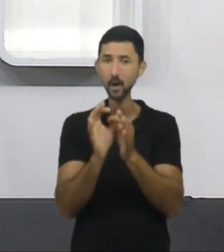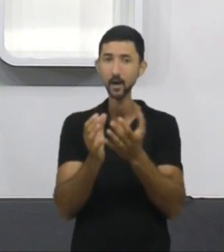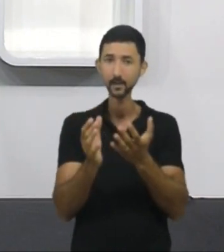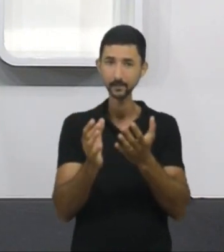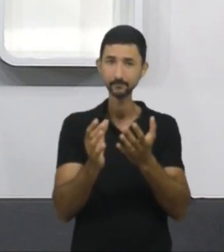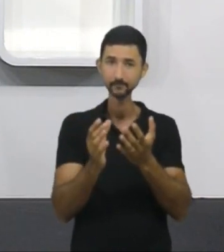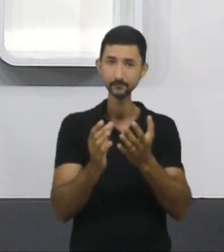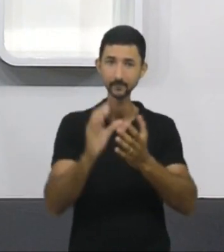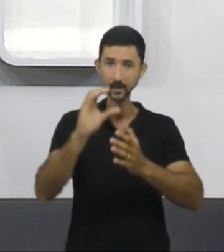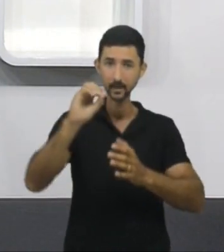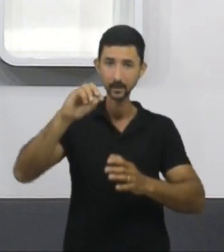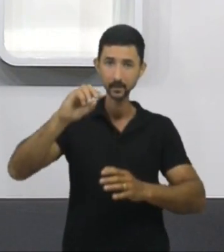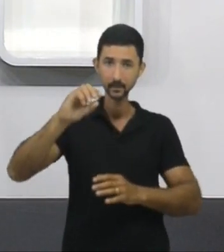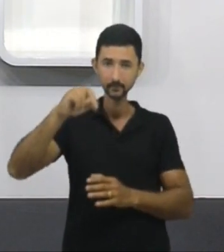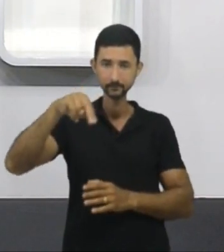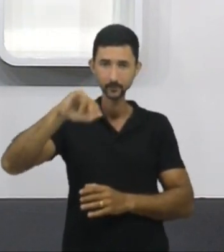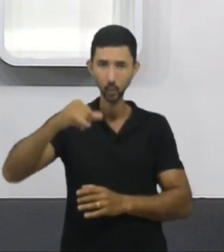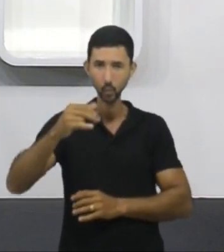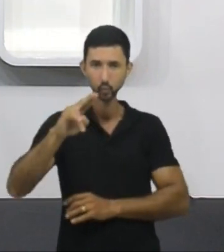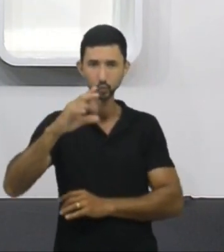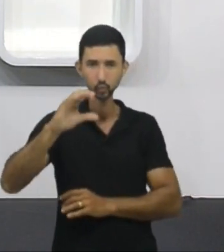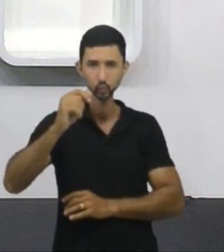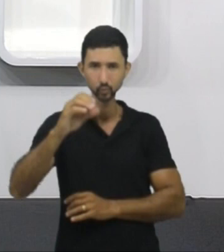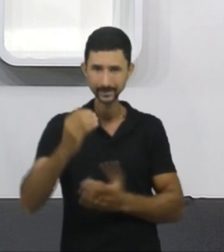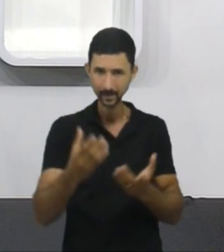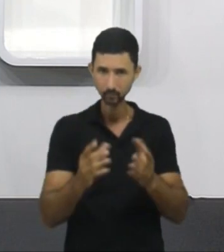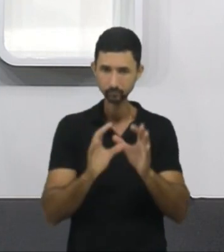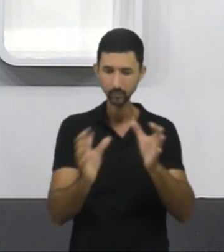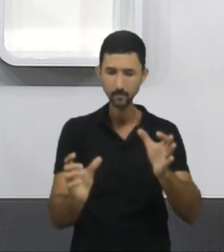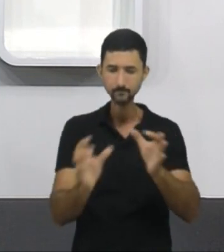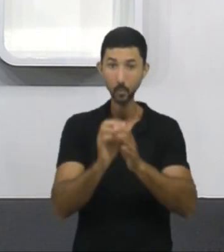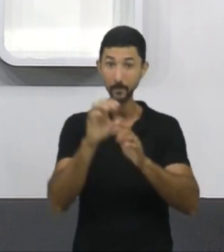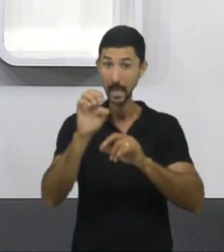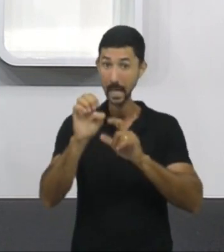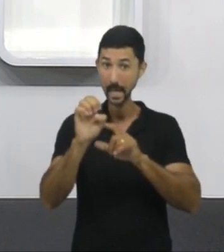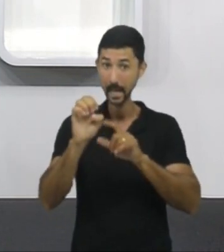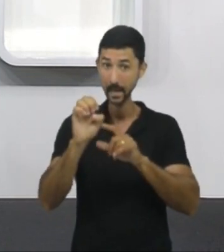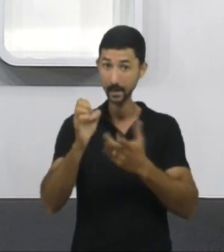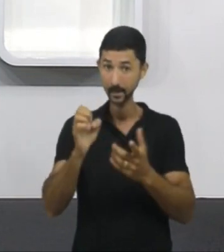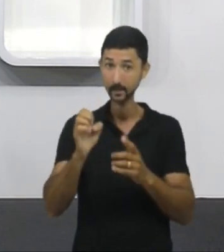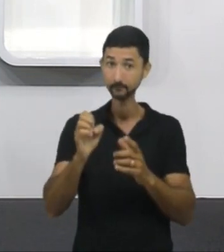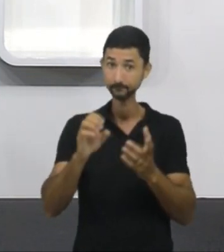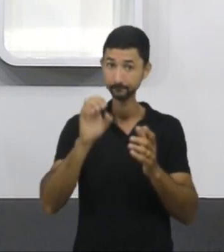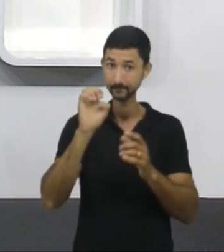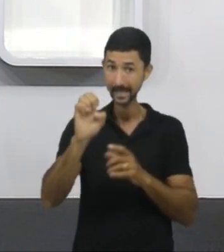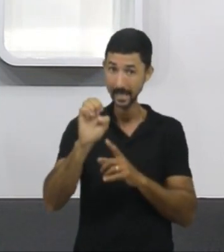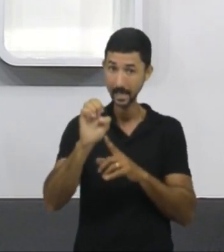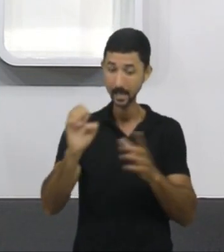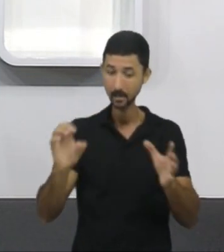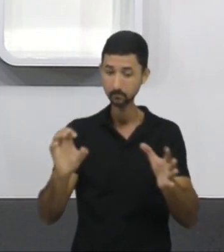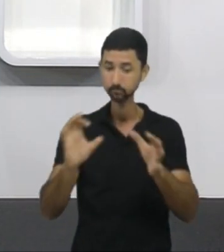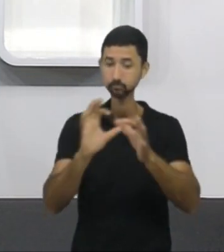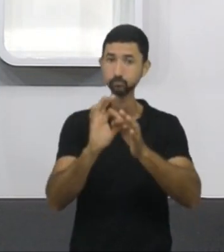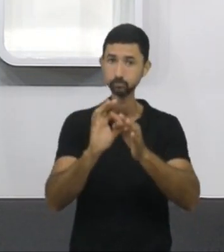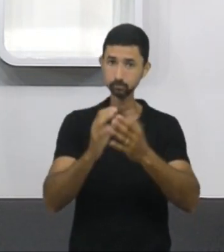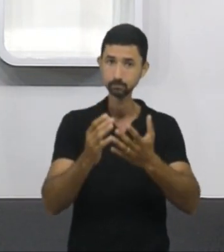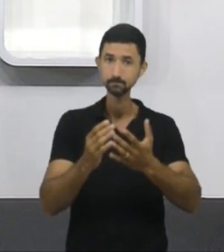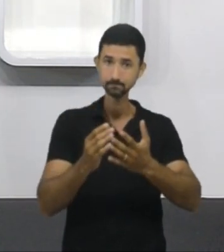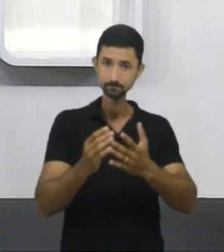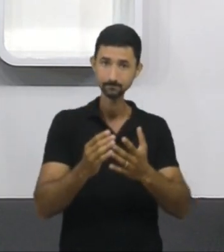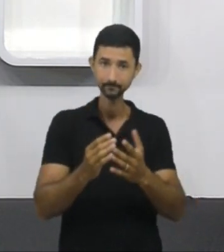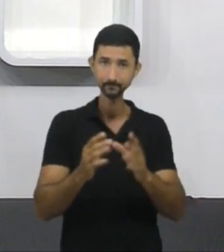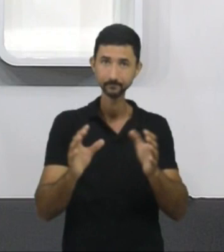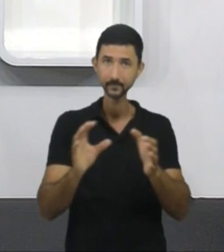é uma conjunção. Então, o E é a sua conjunção, ela tem um nomezinho, ela é uma conjunção